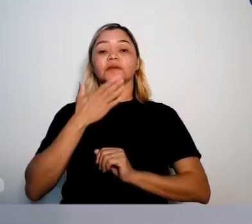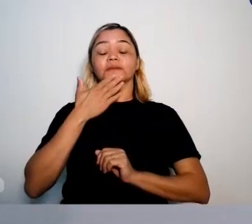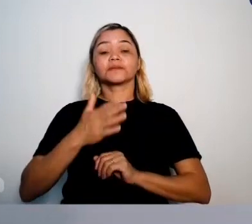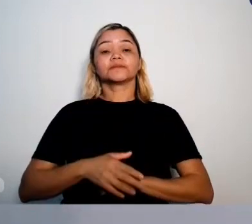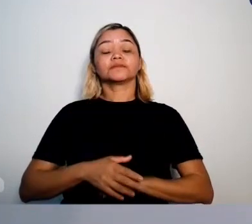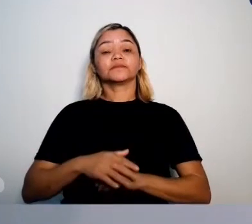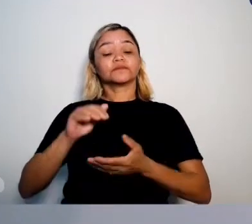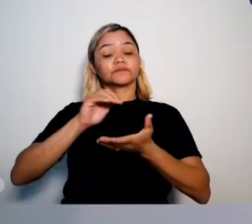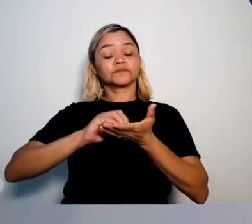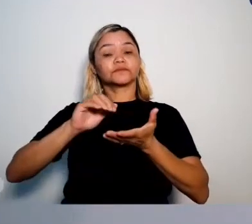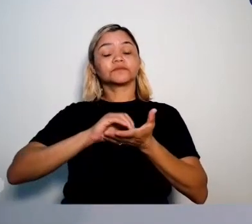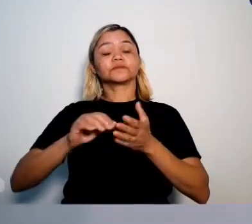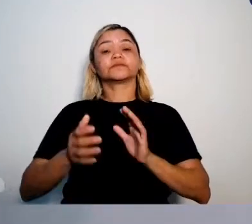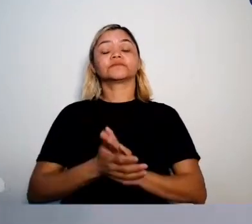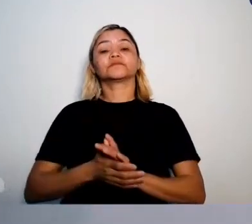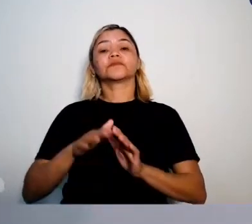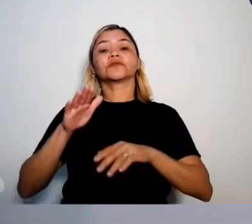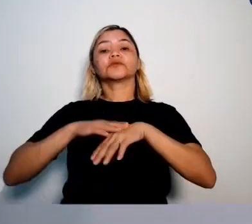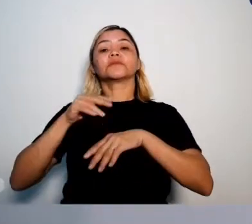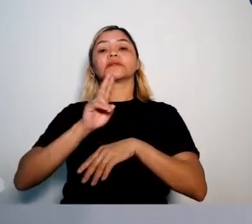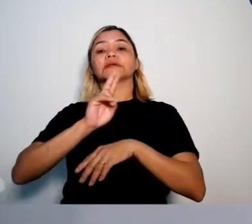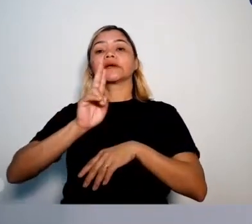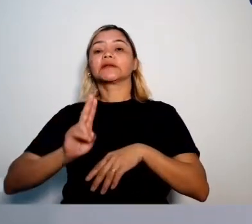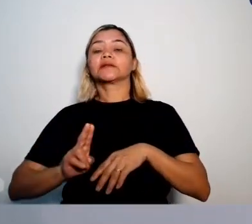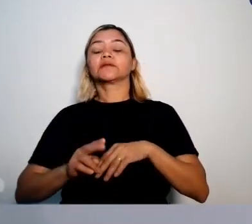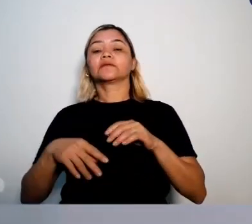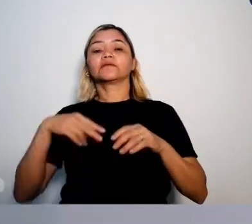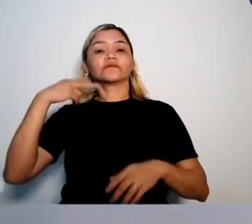secretário que proceda a chamada dos senhores vereadores.